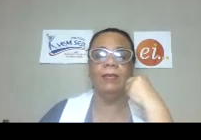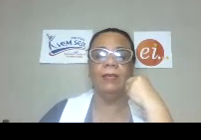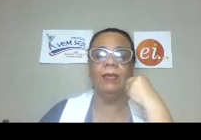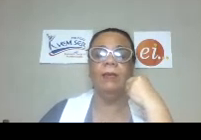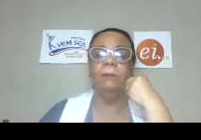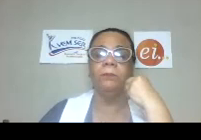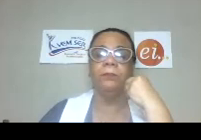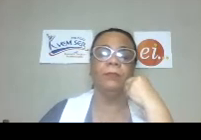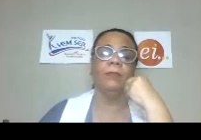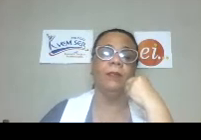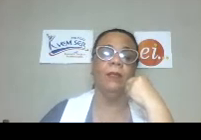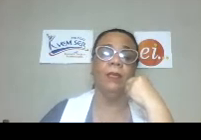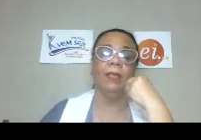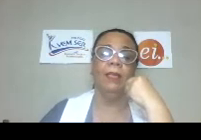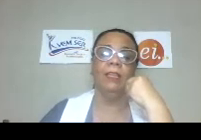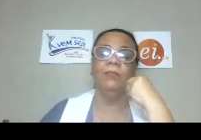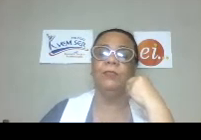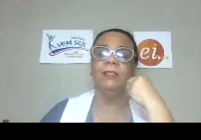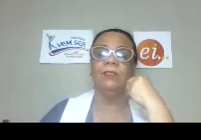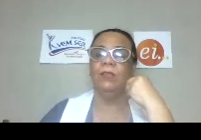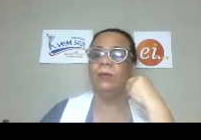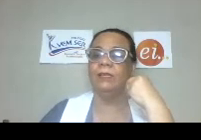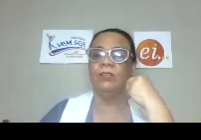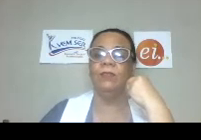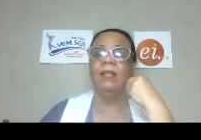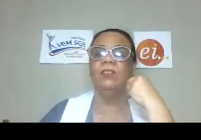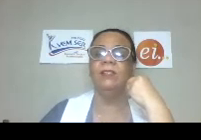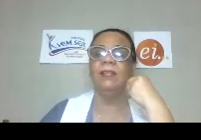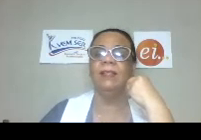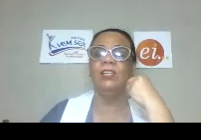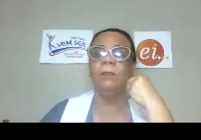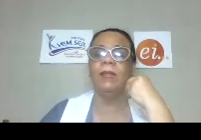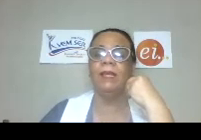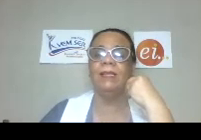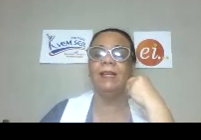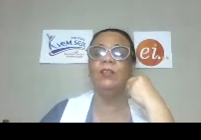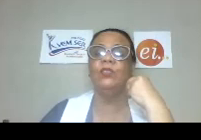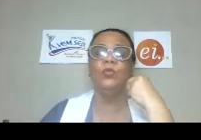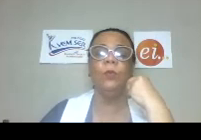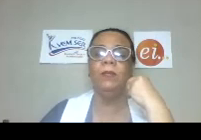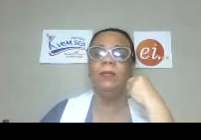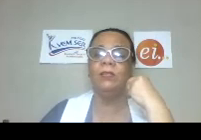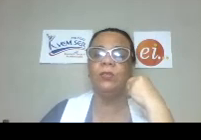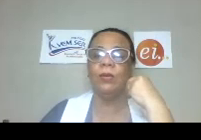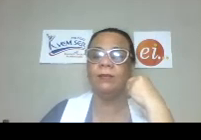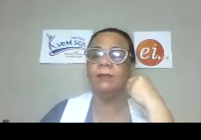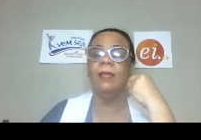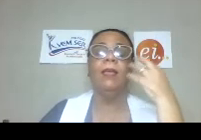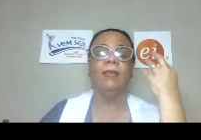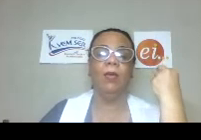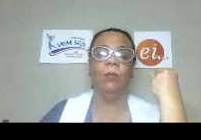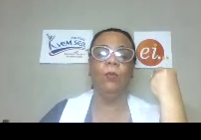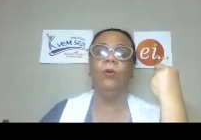temos aqui que vocês viram essa atividade, estratégia para realizar